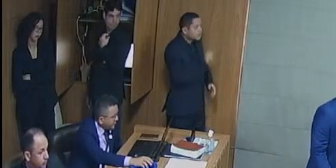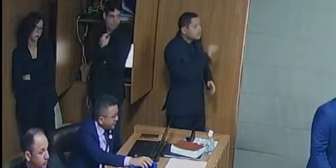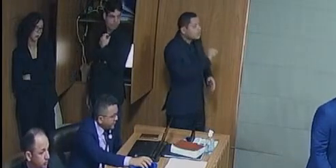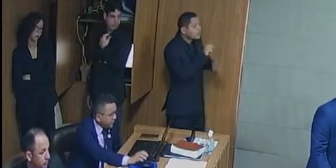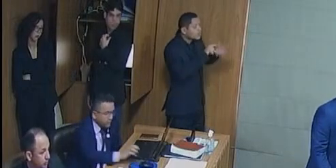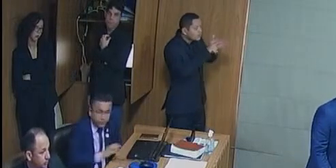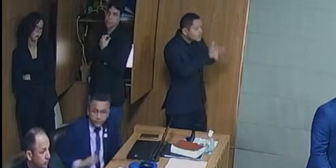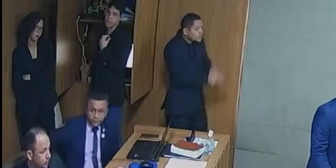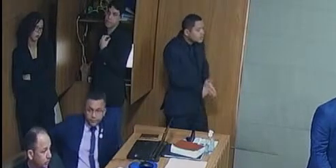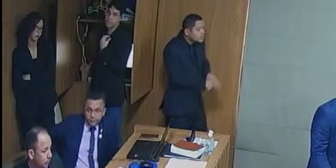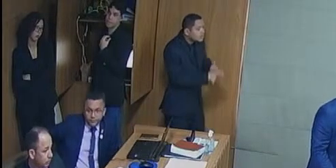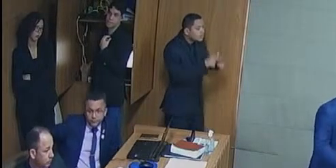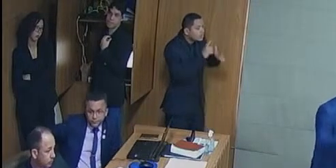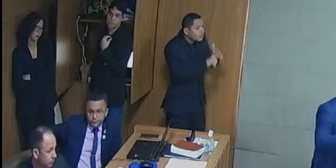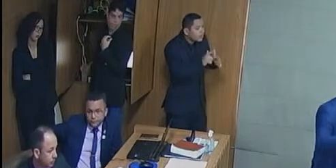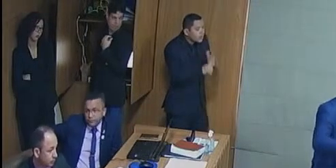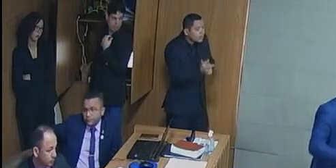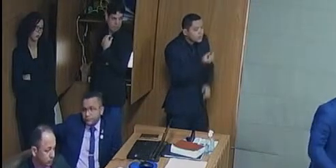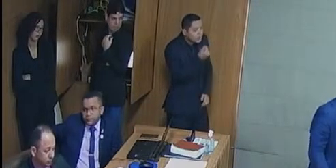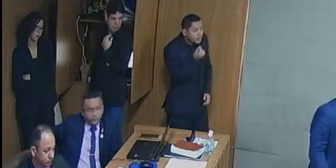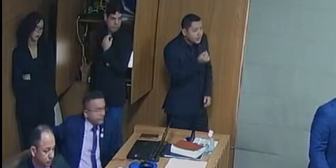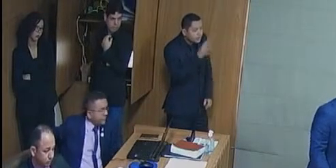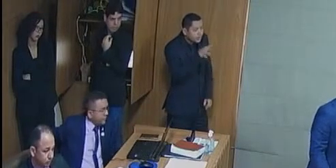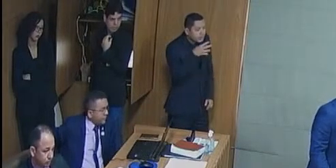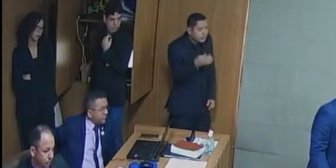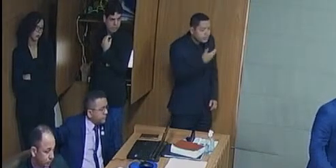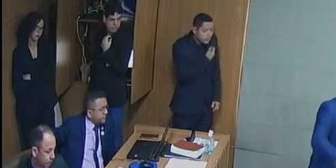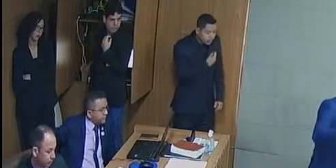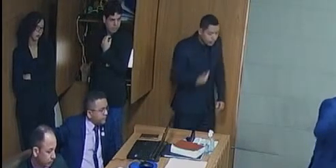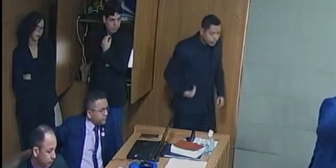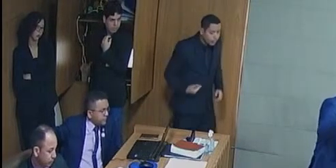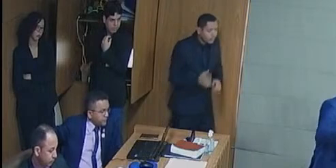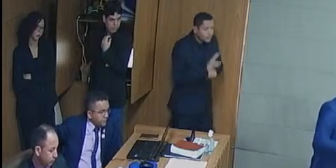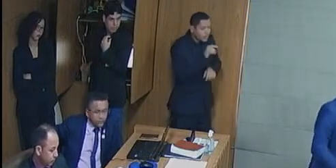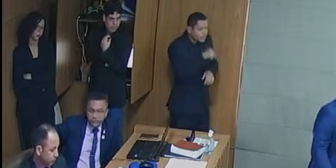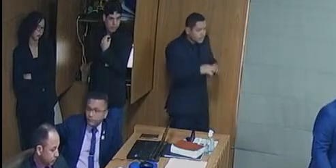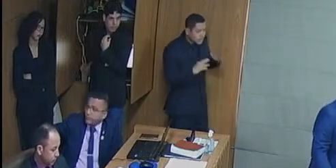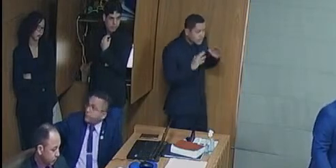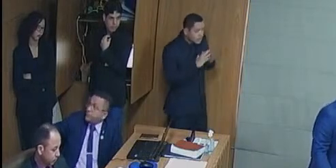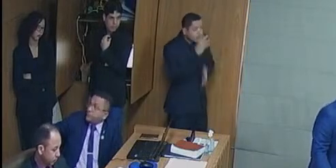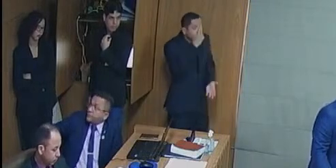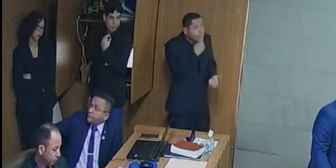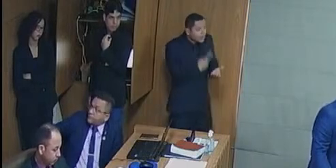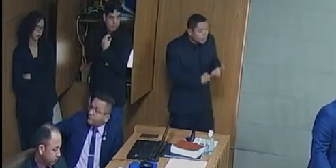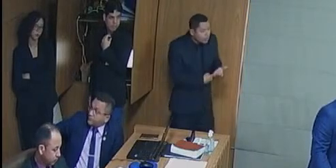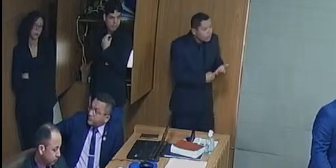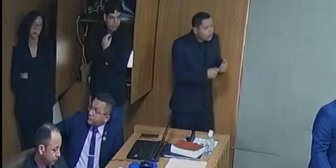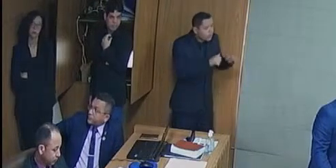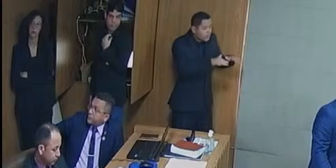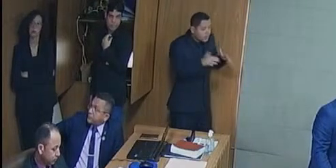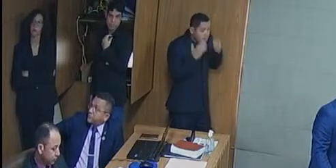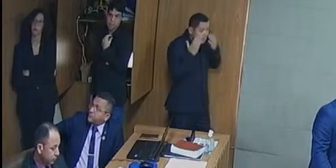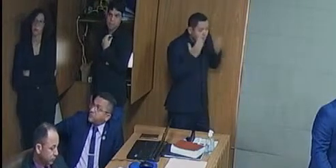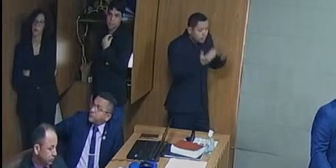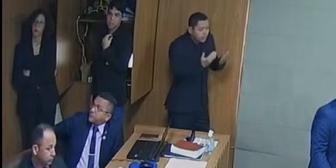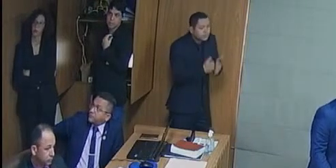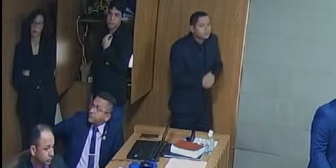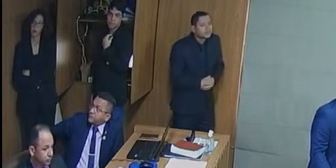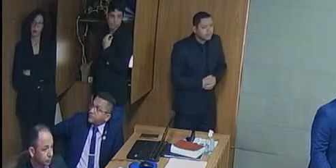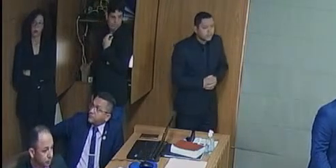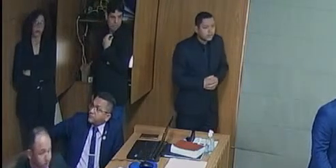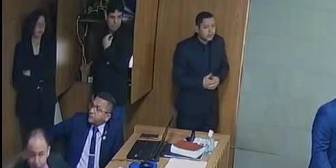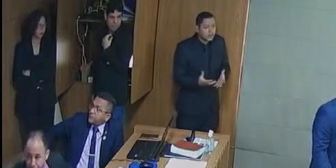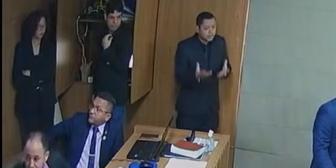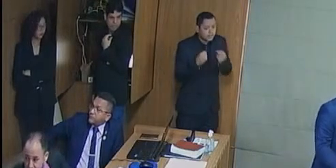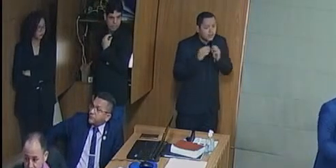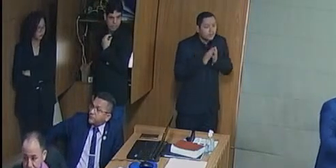fiscaliza dinheiro público fiscaliza esta casa marcou aqui uma audiência onde disse que vinha me trazer um livro